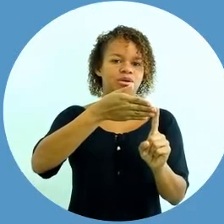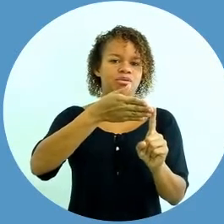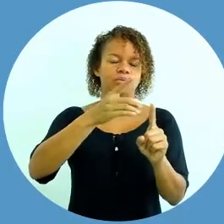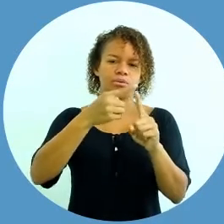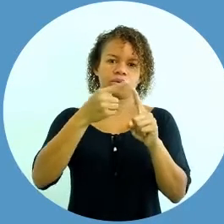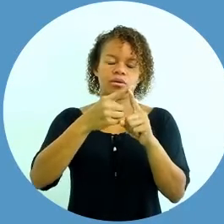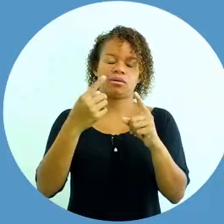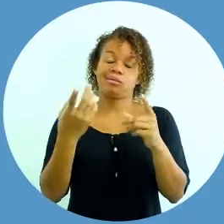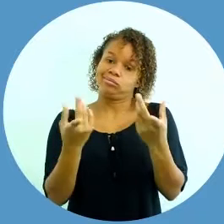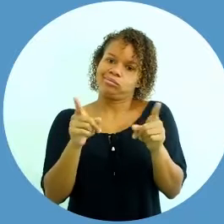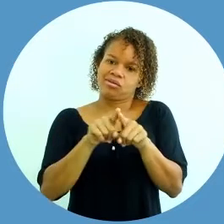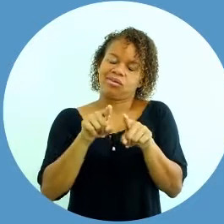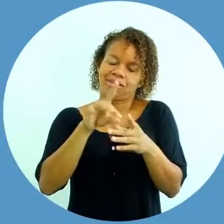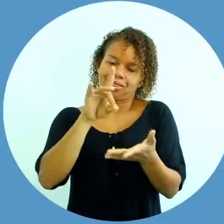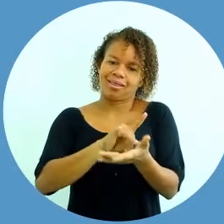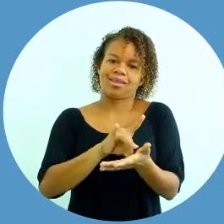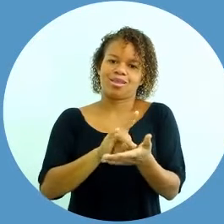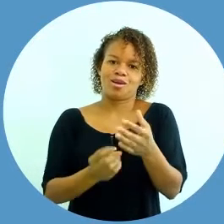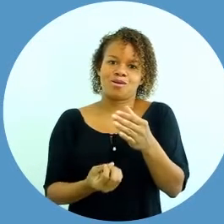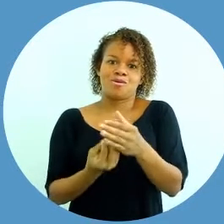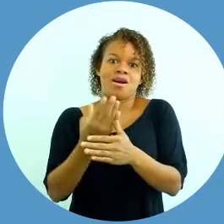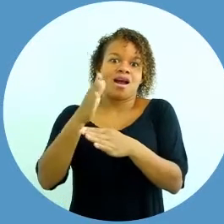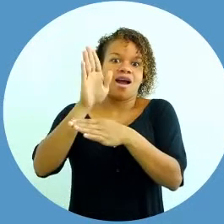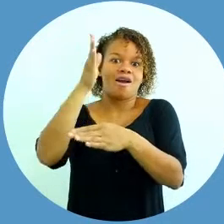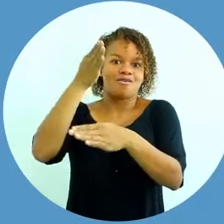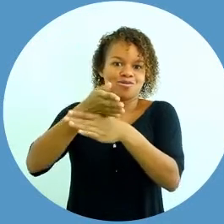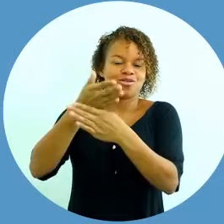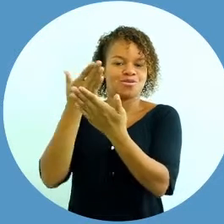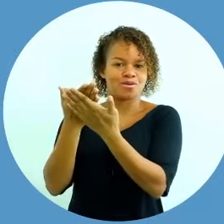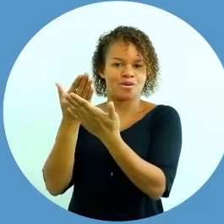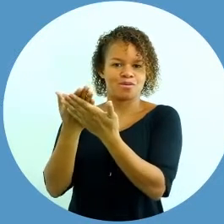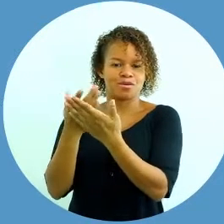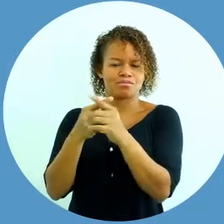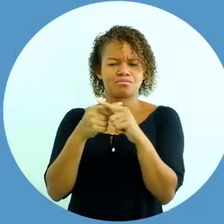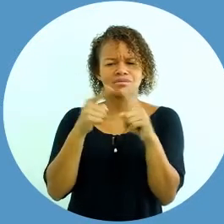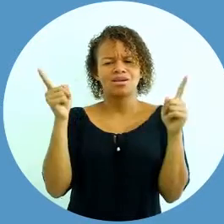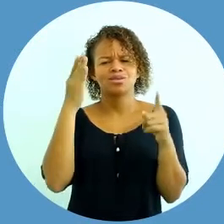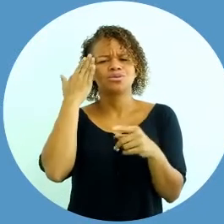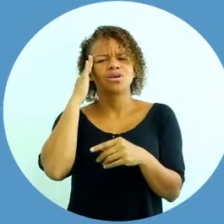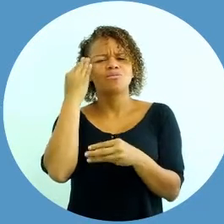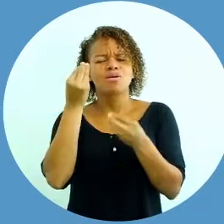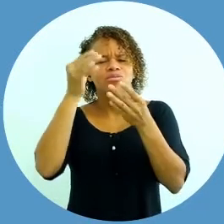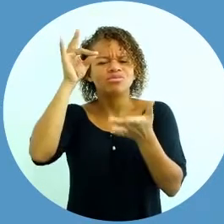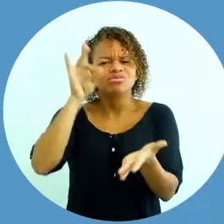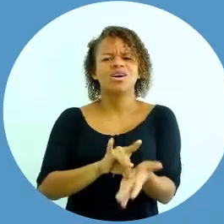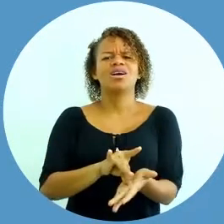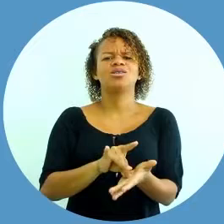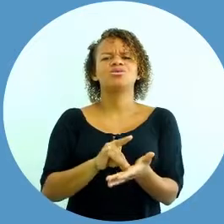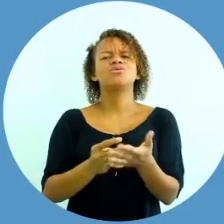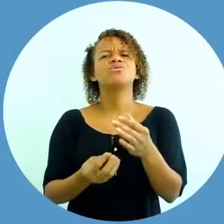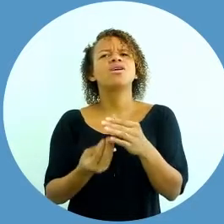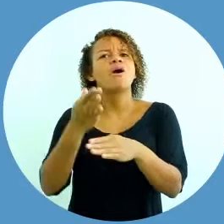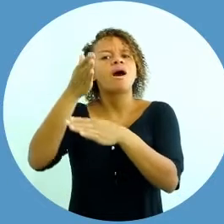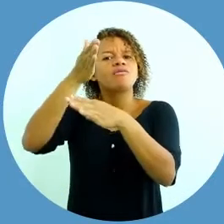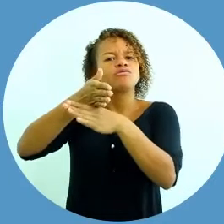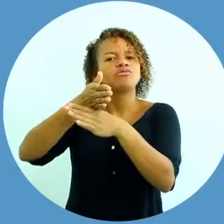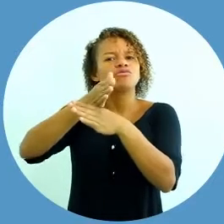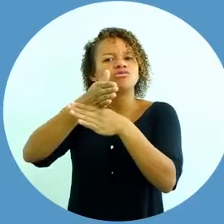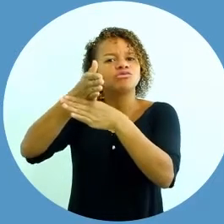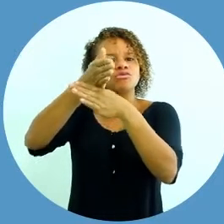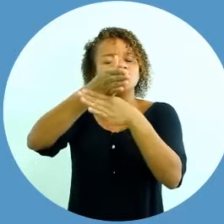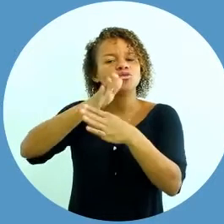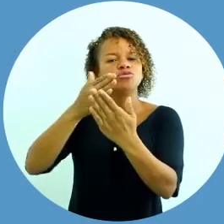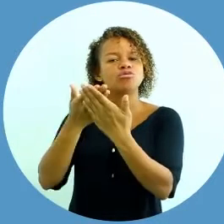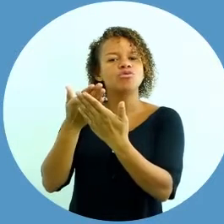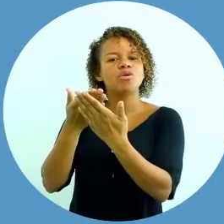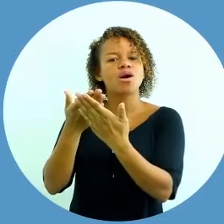videoaula. Mas ainda não sabemos de fato o que é uma videoaula. Em breve conversaremos